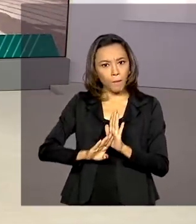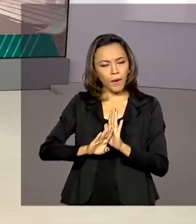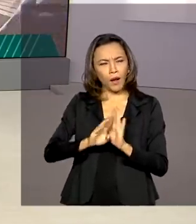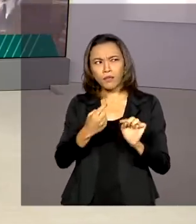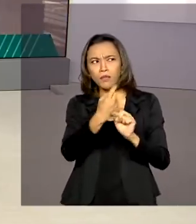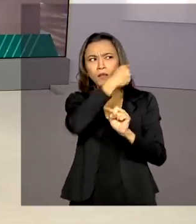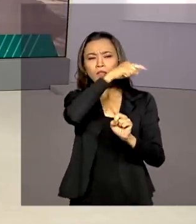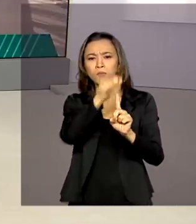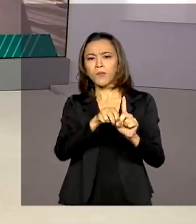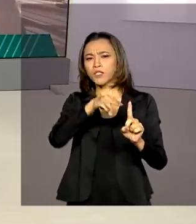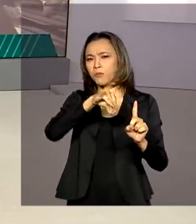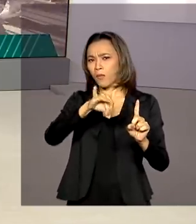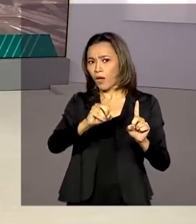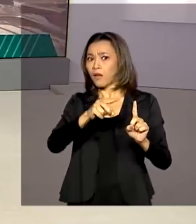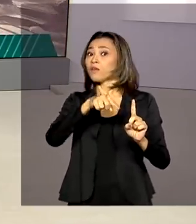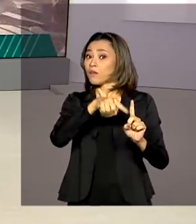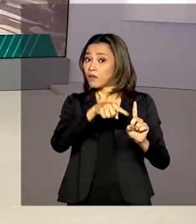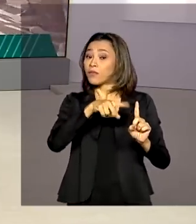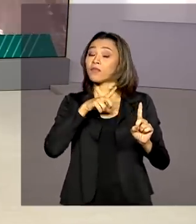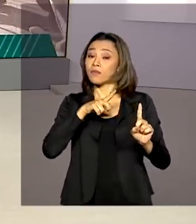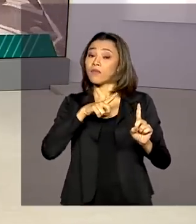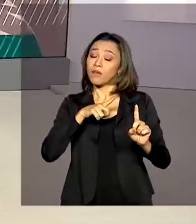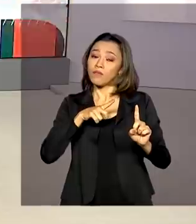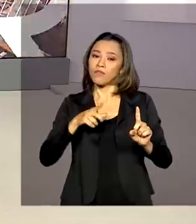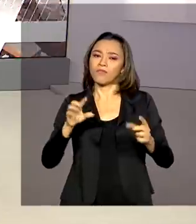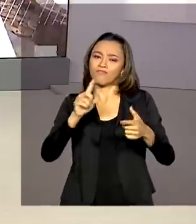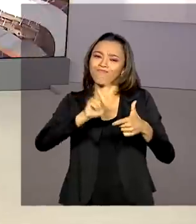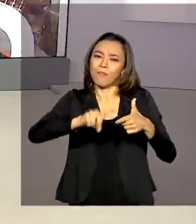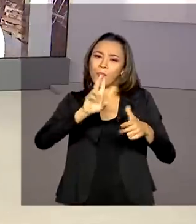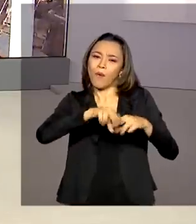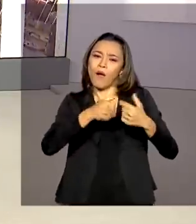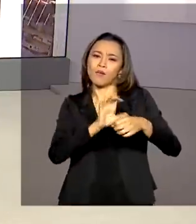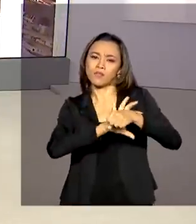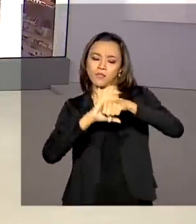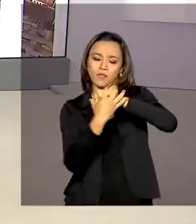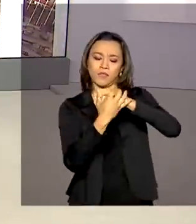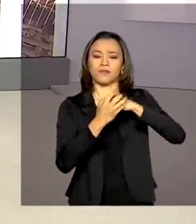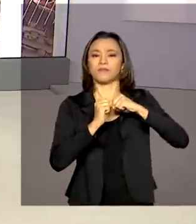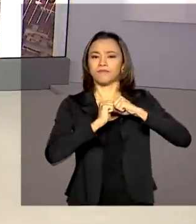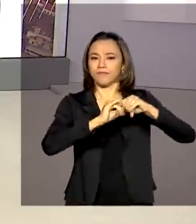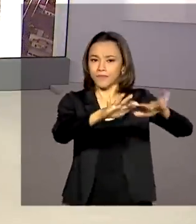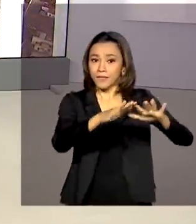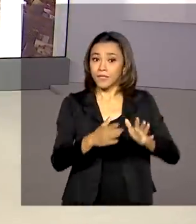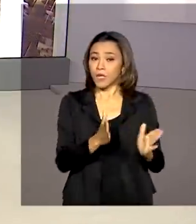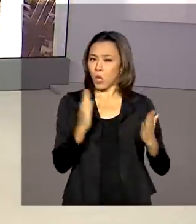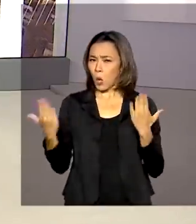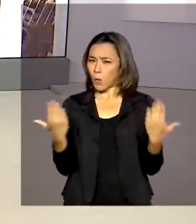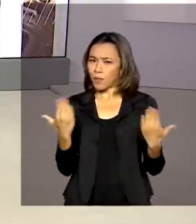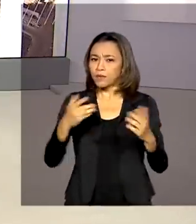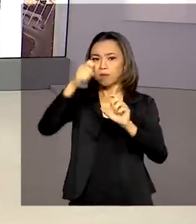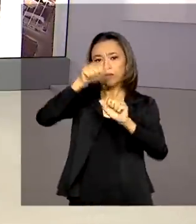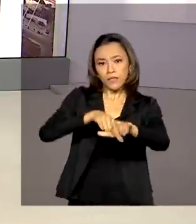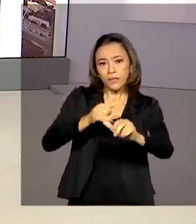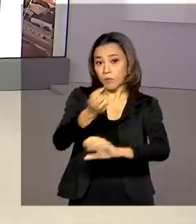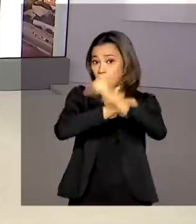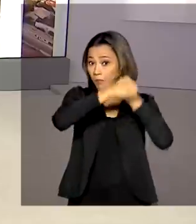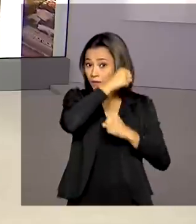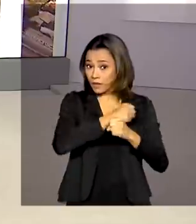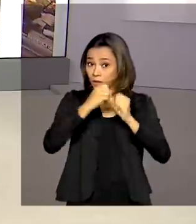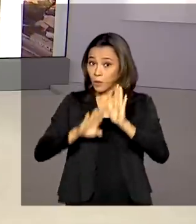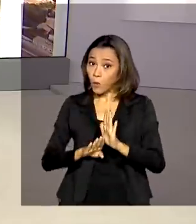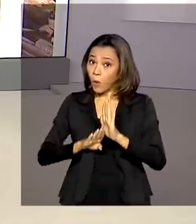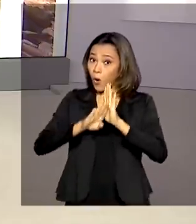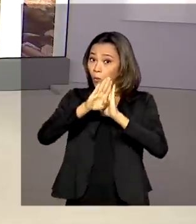após um momento de maior queda devido à pandemia de Covid-19. Na comparação com setembro do ano passado, o aumento nas